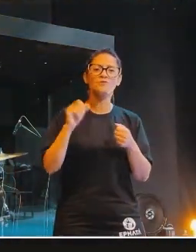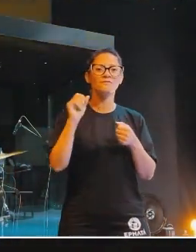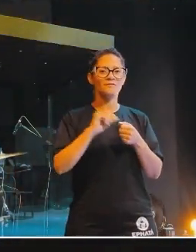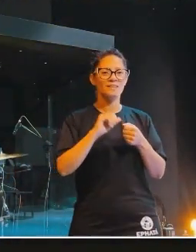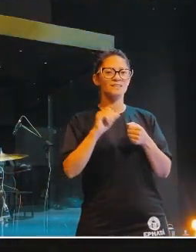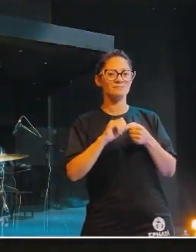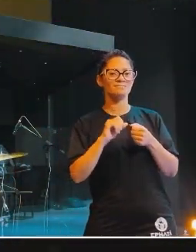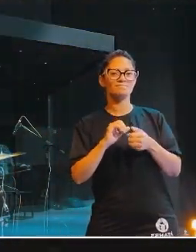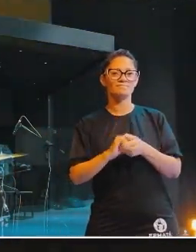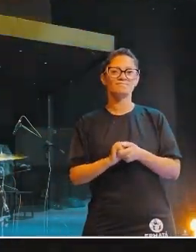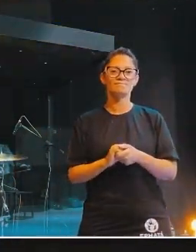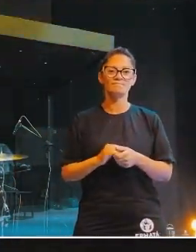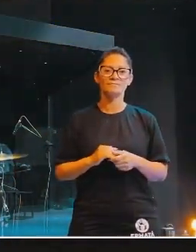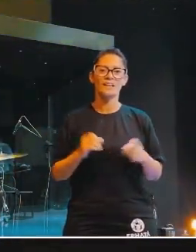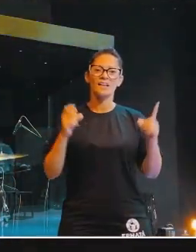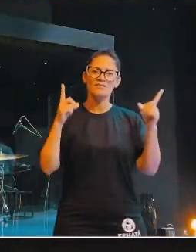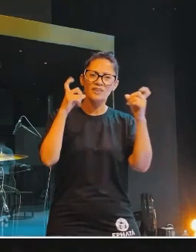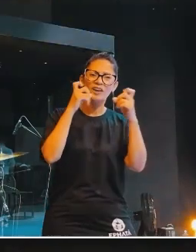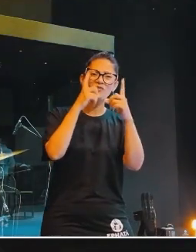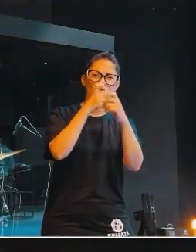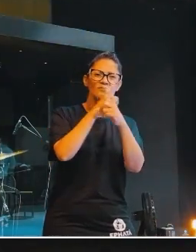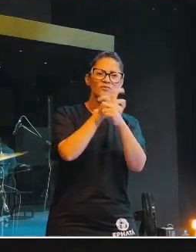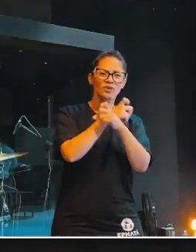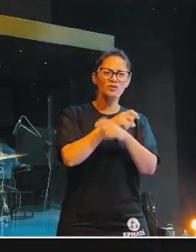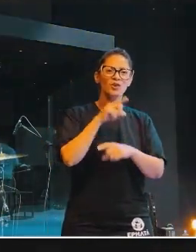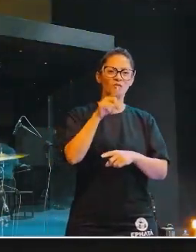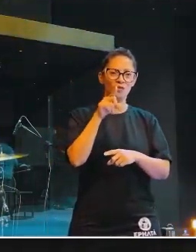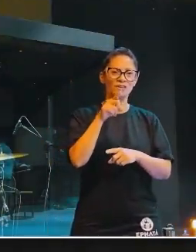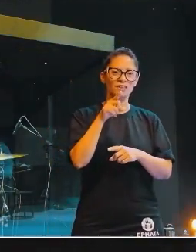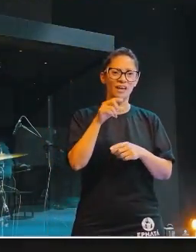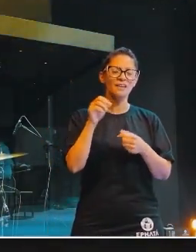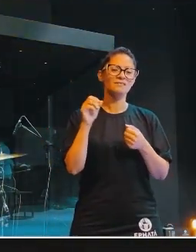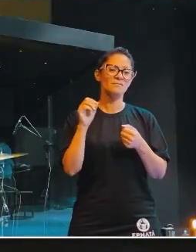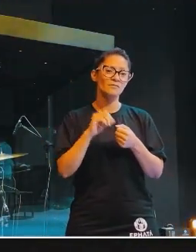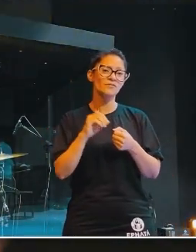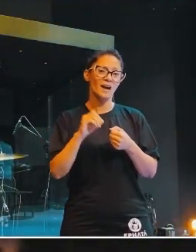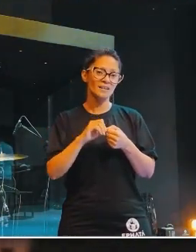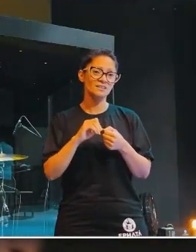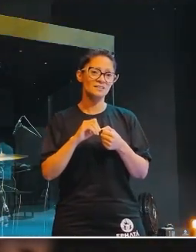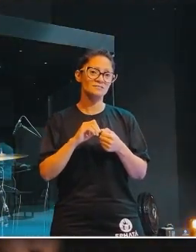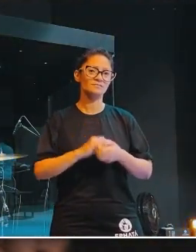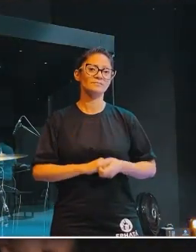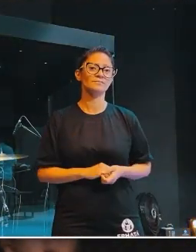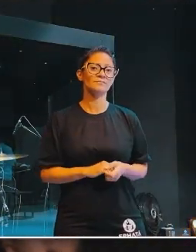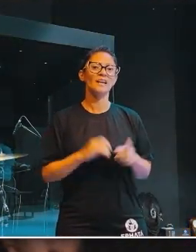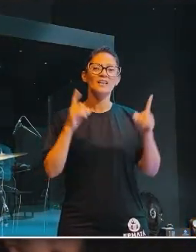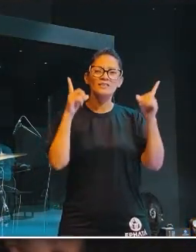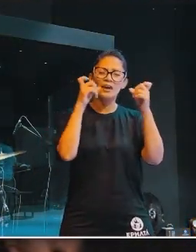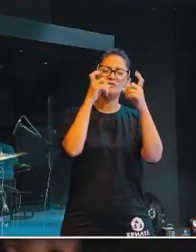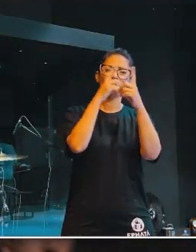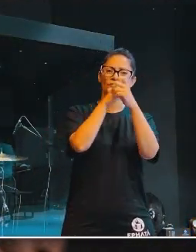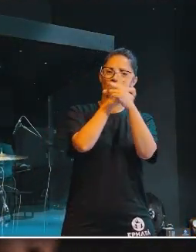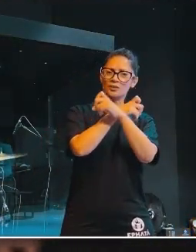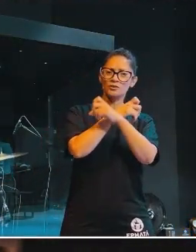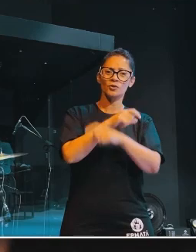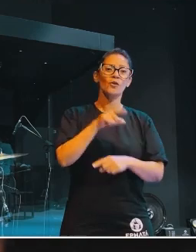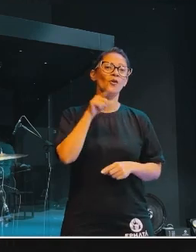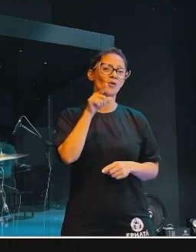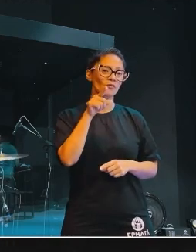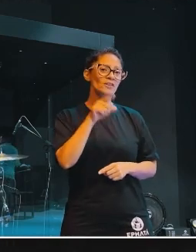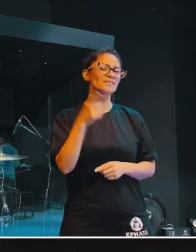Tá complicado, você dá um jeito. Tá difícil,